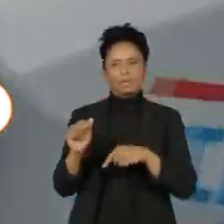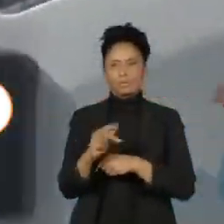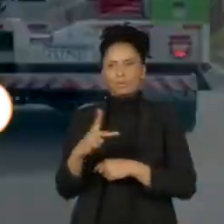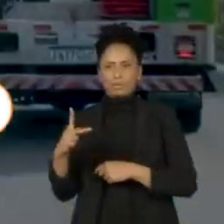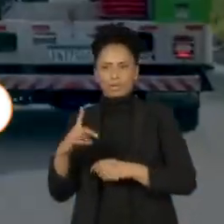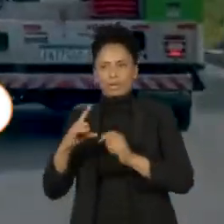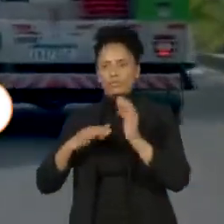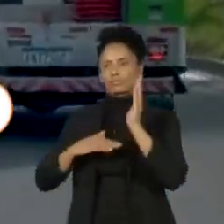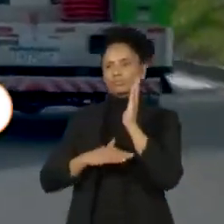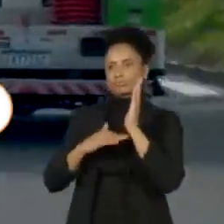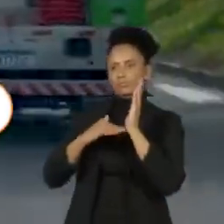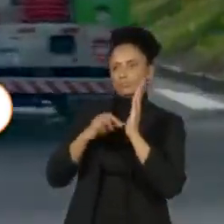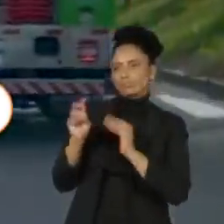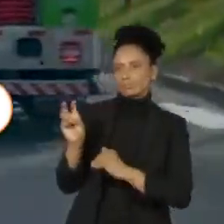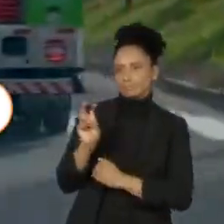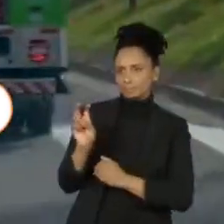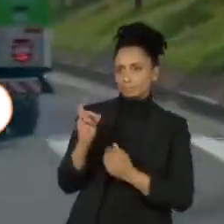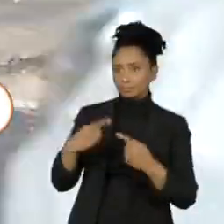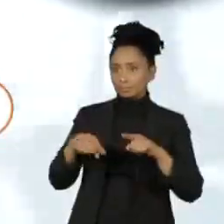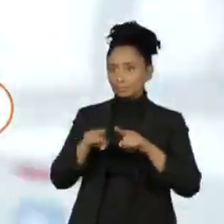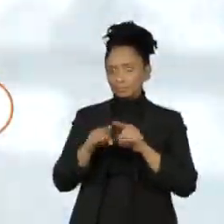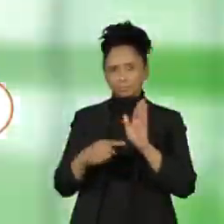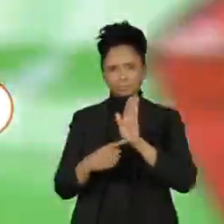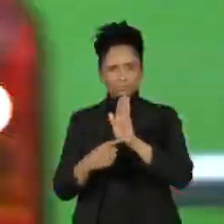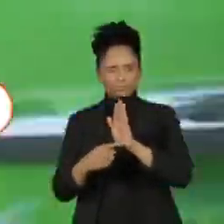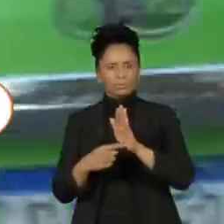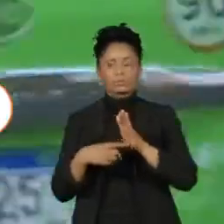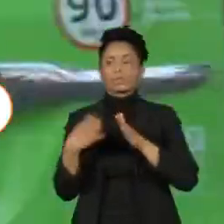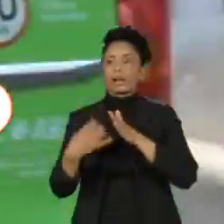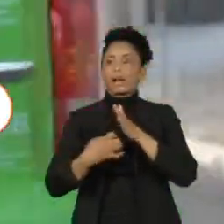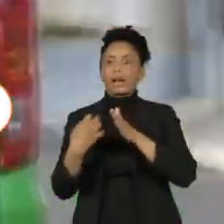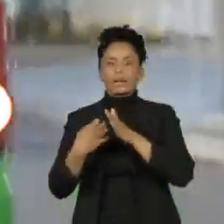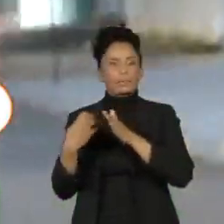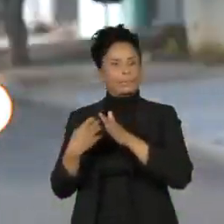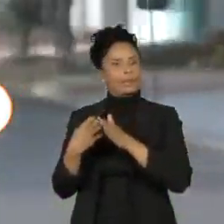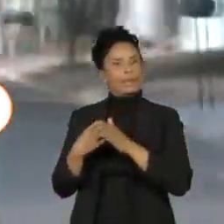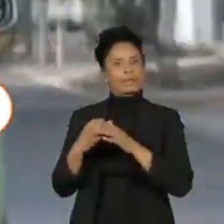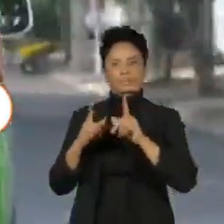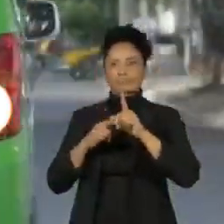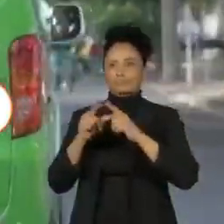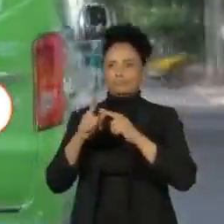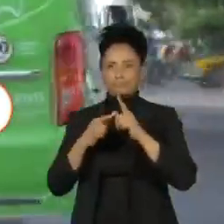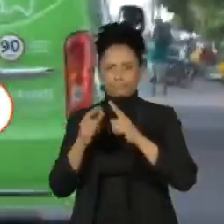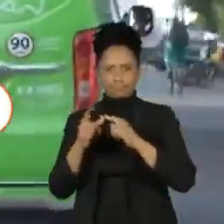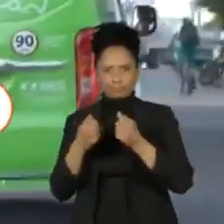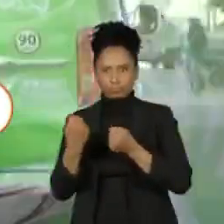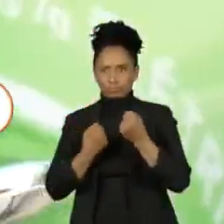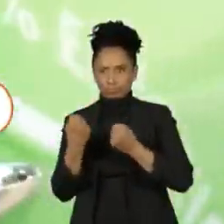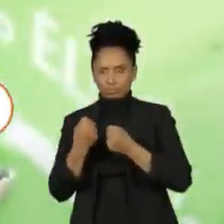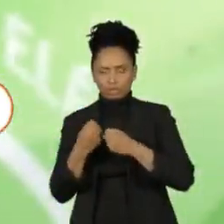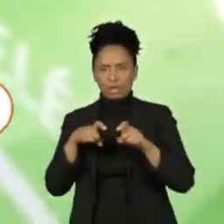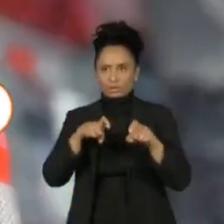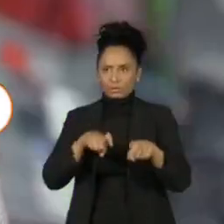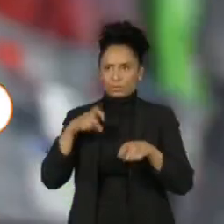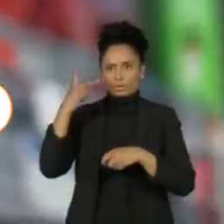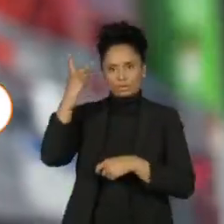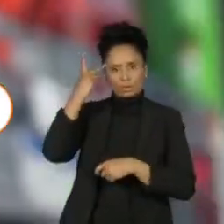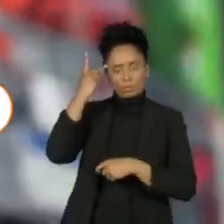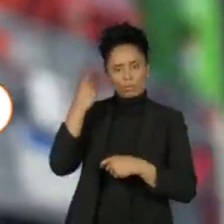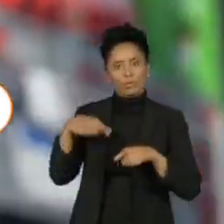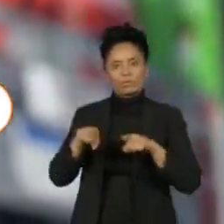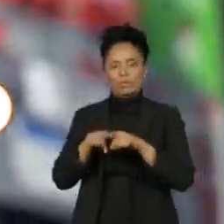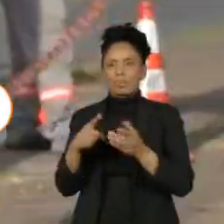imóveis quinto andar além da aquisição da fábrica da mercedes-benz no interior de São Paulo e de um acordo de cooperação firmado